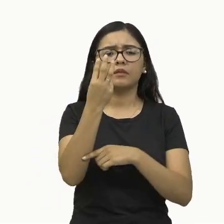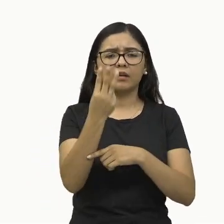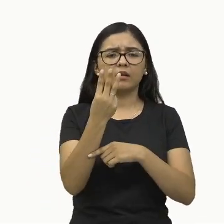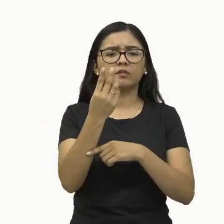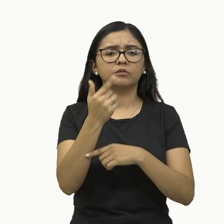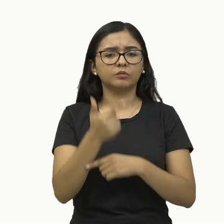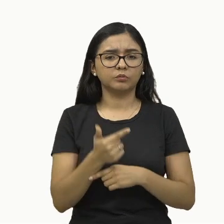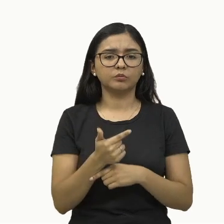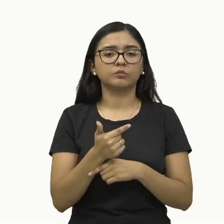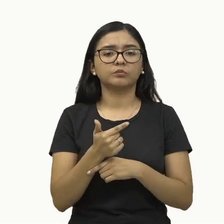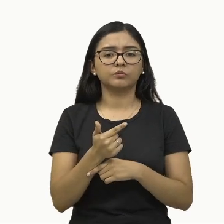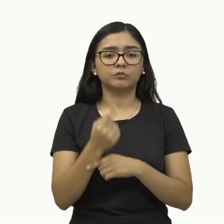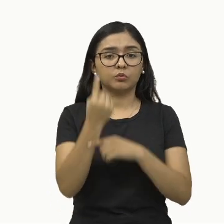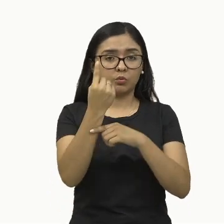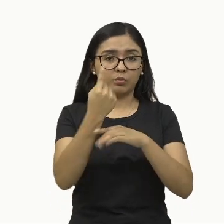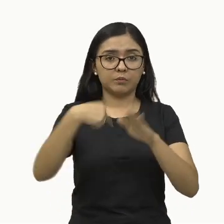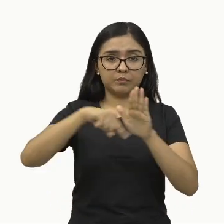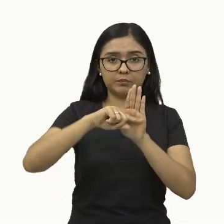e menos 5.